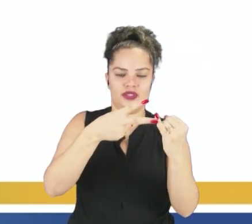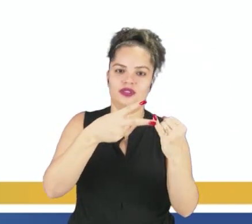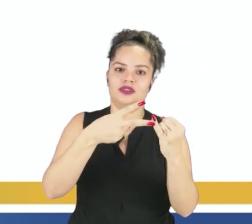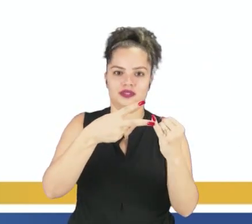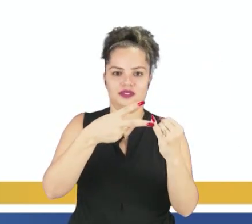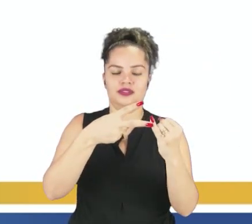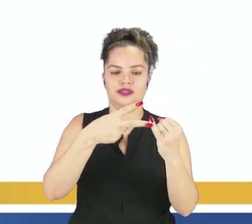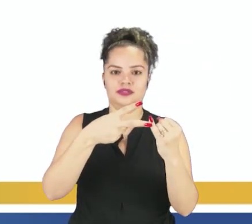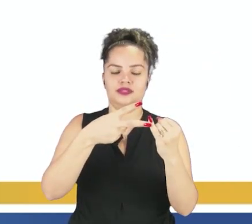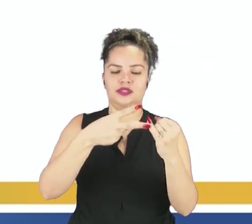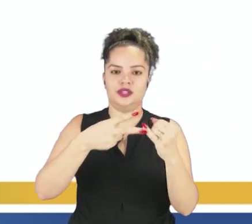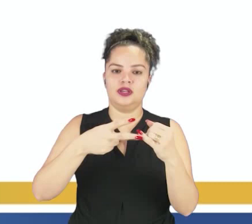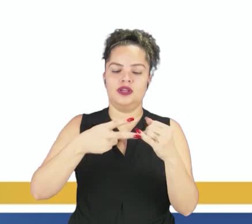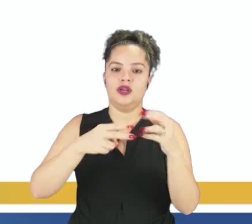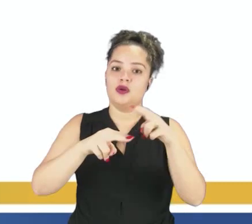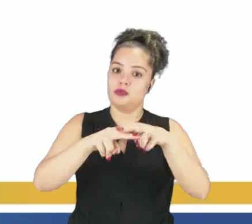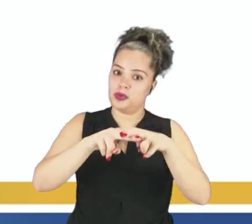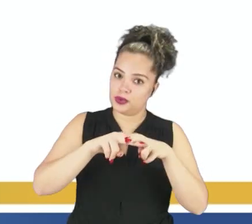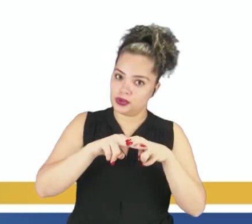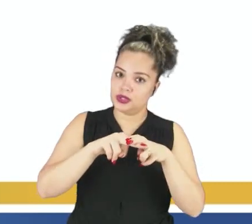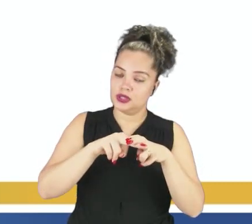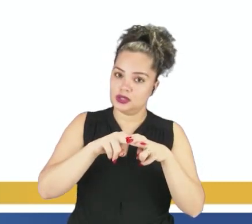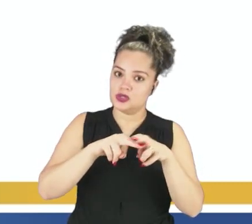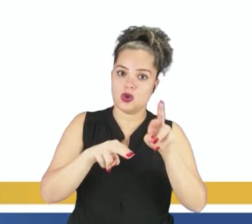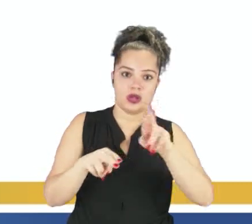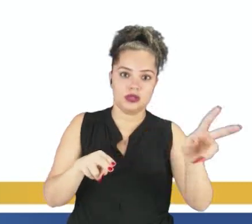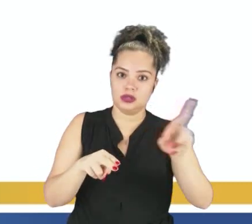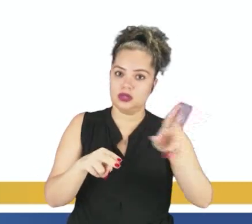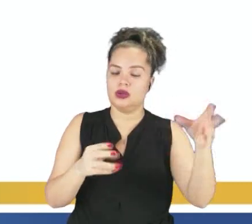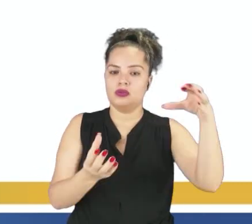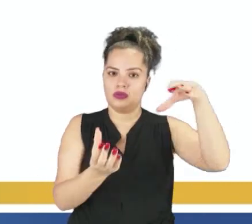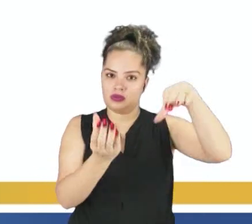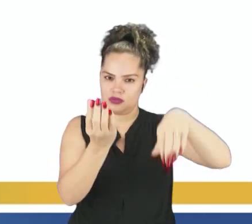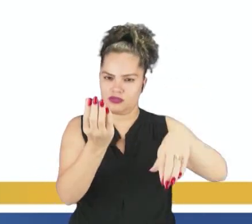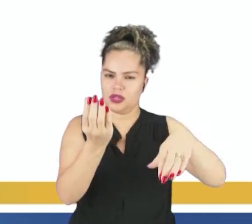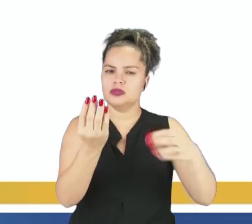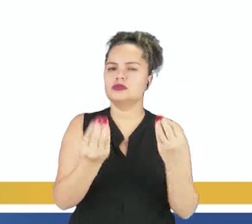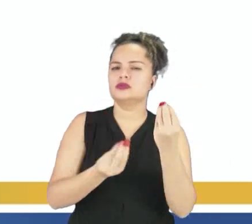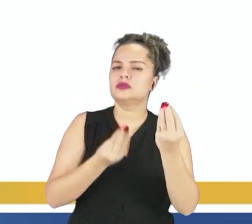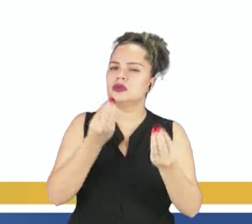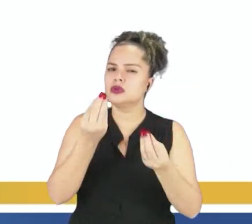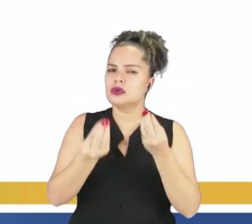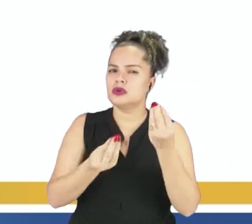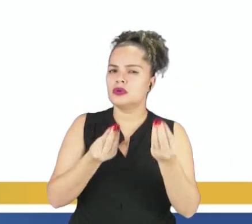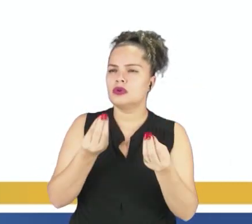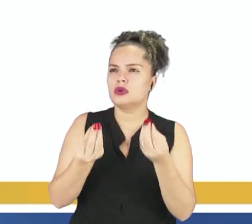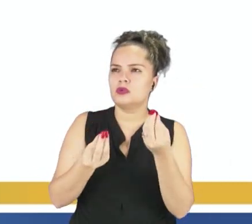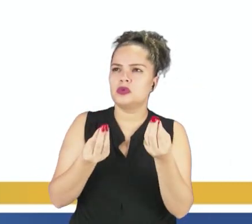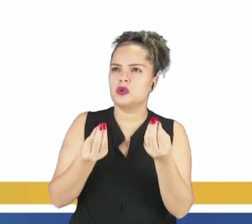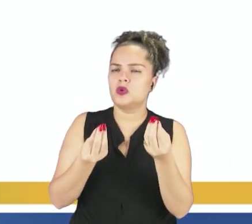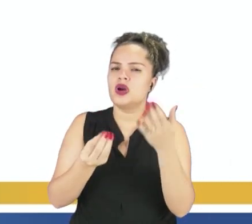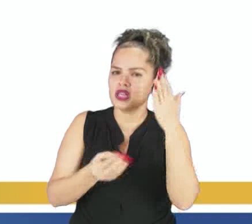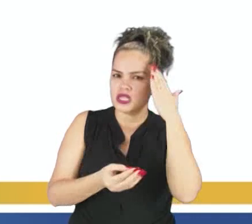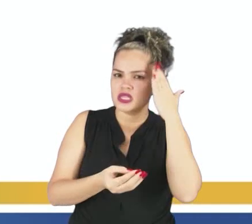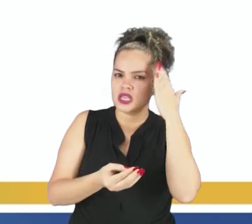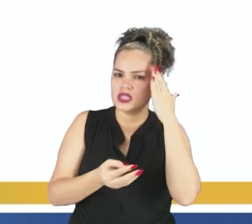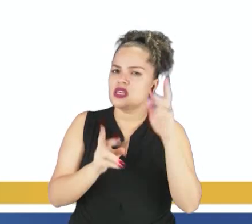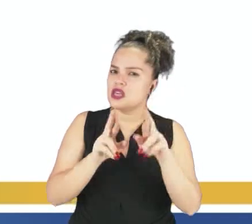região interna. Então, o que acontece? Ele é classificado como não convexo. Como é que eu posso distinguir?